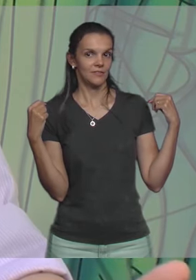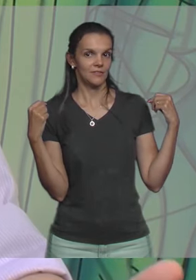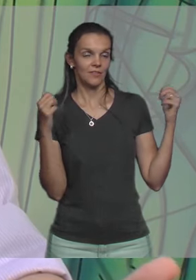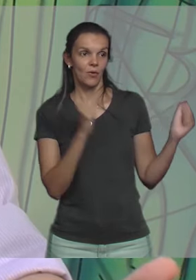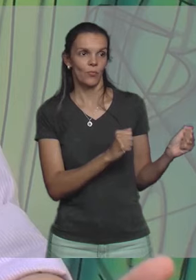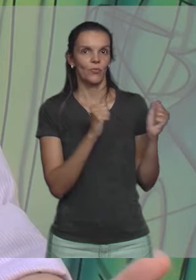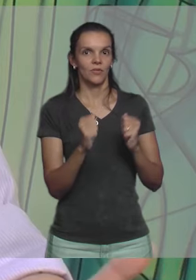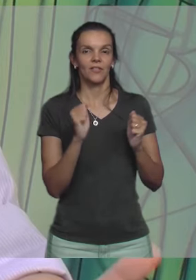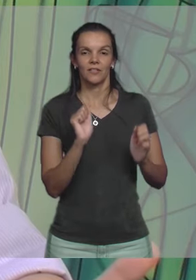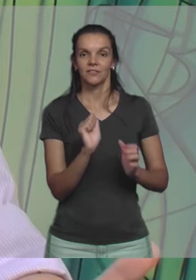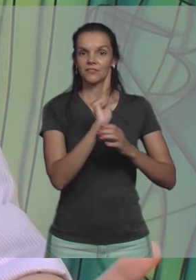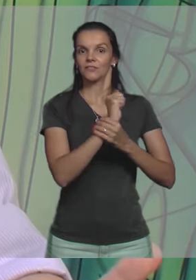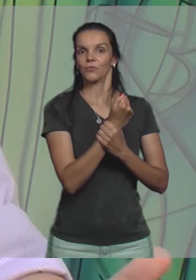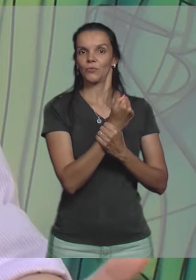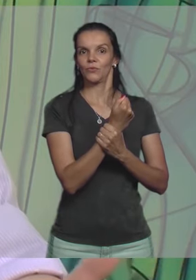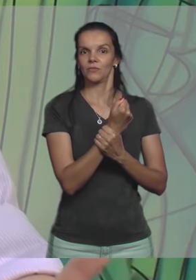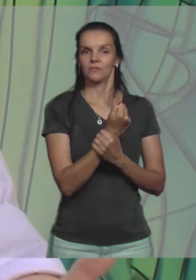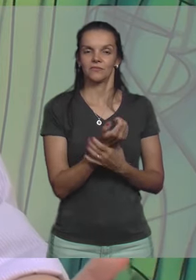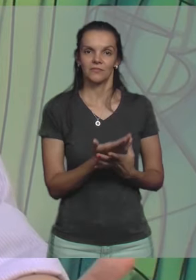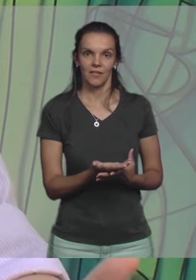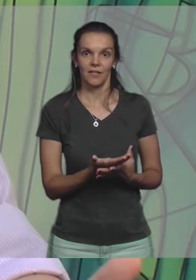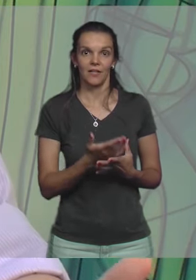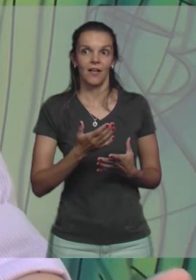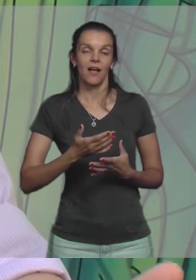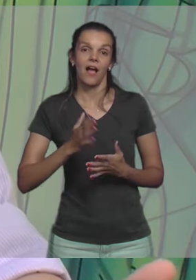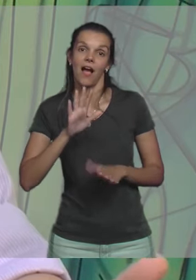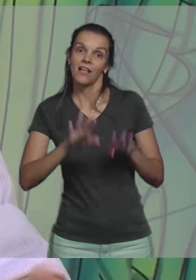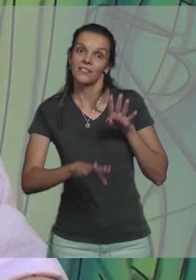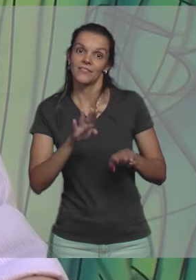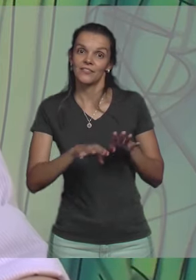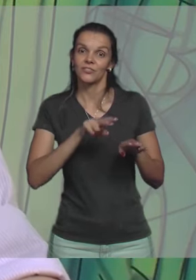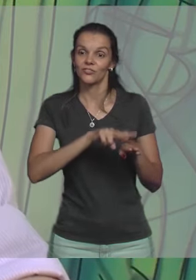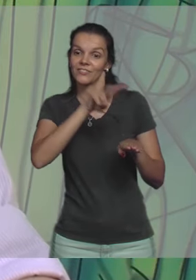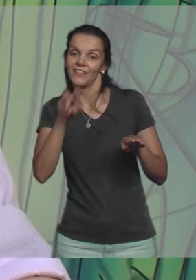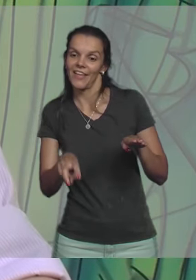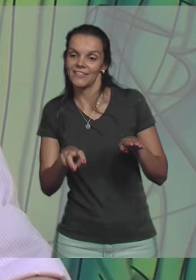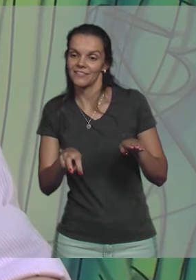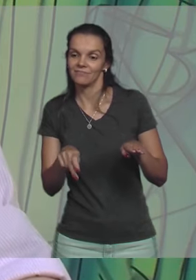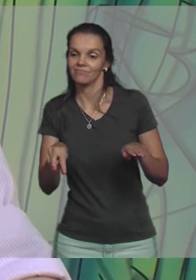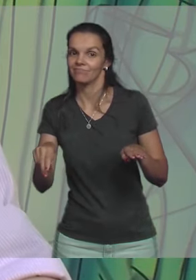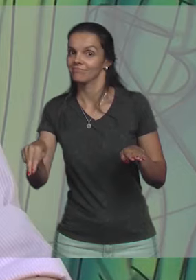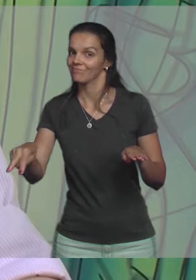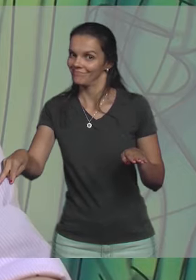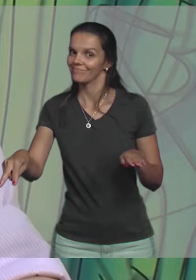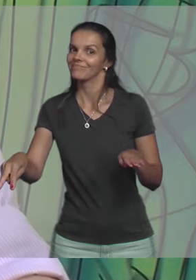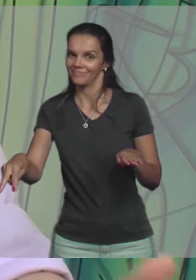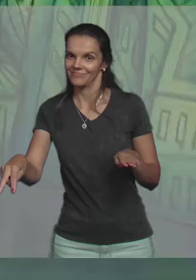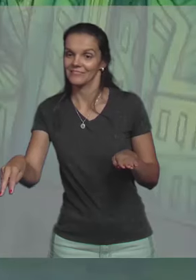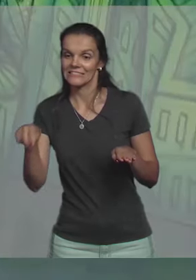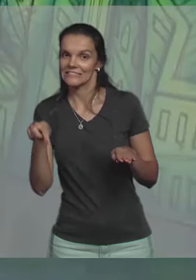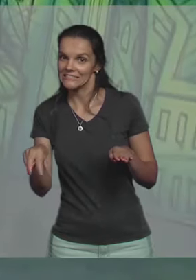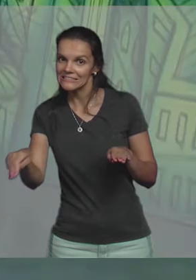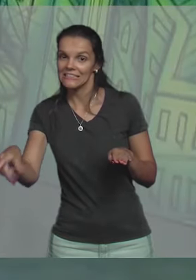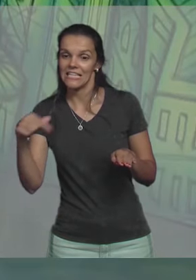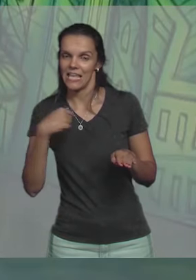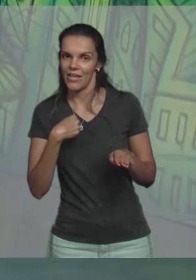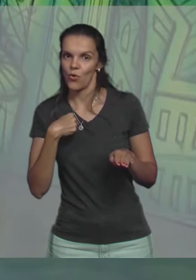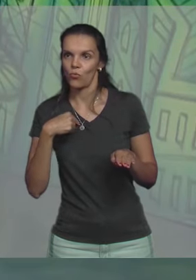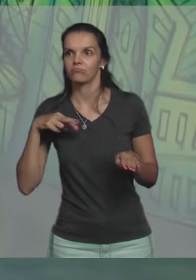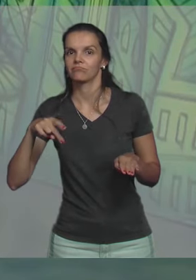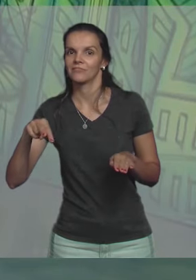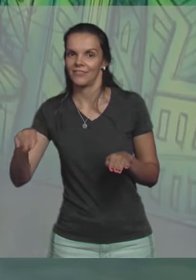estamos seguros porque estamos nessa situação, porque num segundo momento nós descemos do carro e andamos numa calçada. Então, na calçada eu sou o